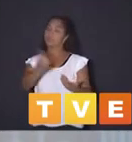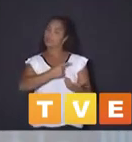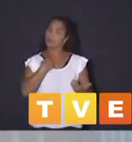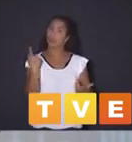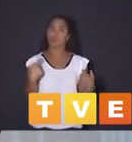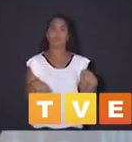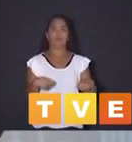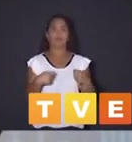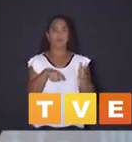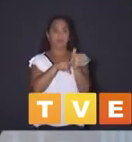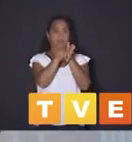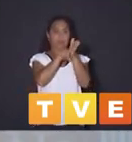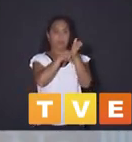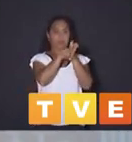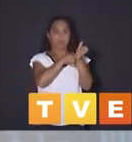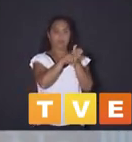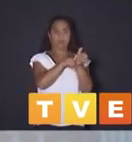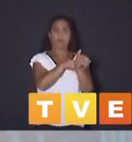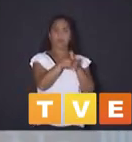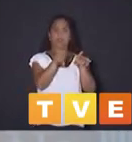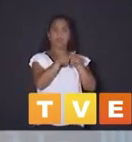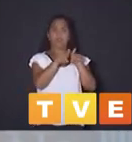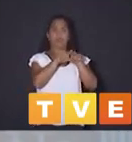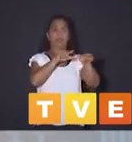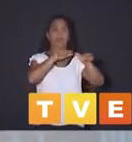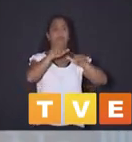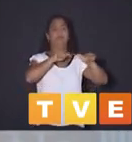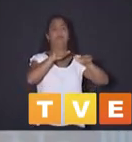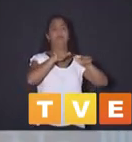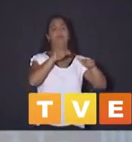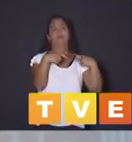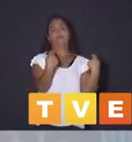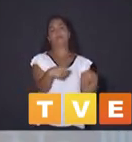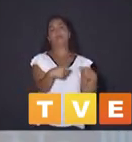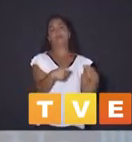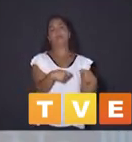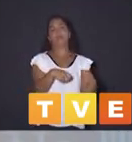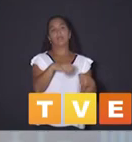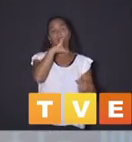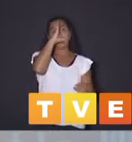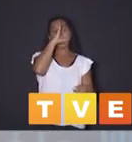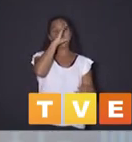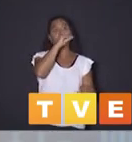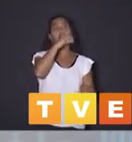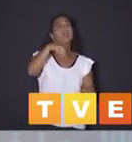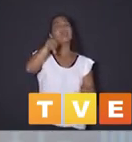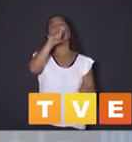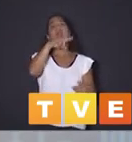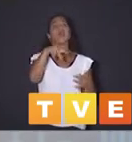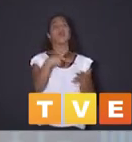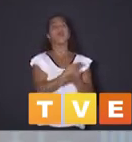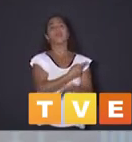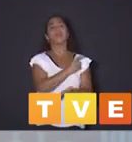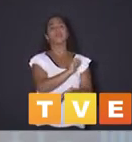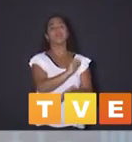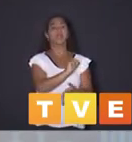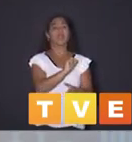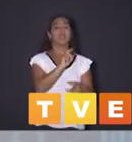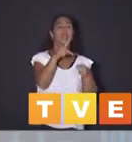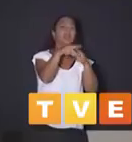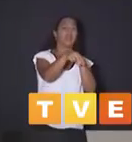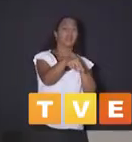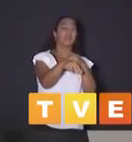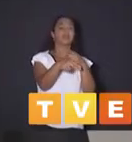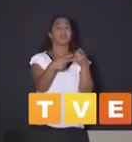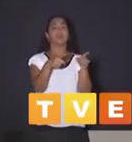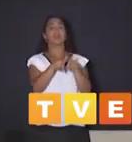e trabalhando com isso porque a gente precisa entender o que está acontecendo entender o processo em teve e eventualmente